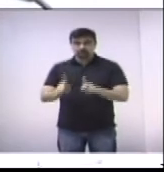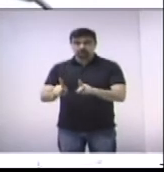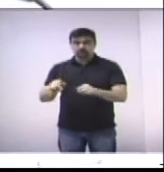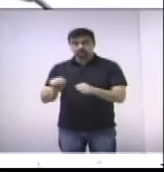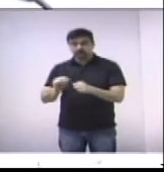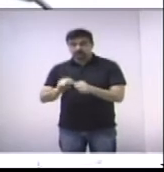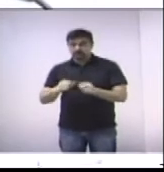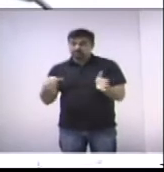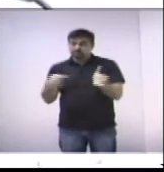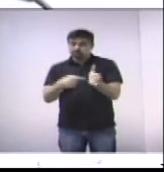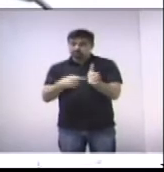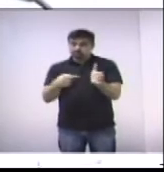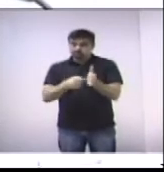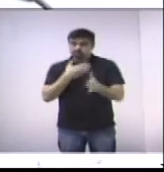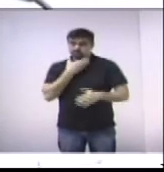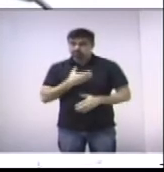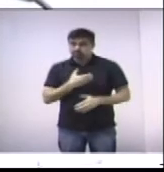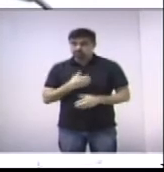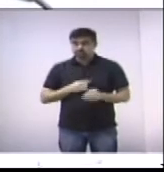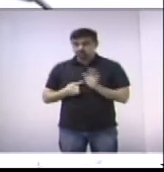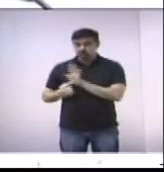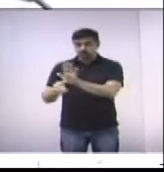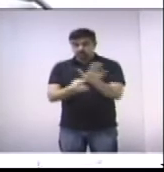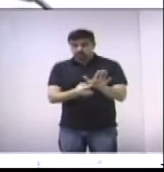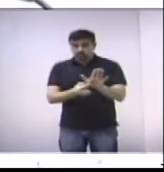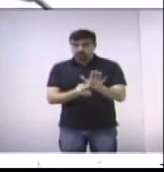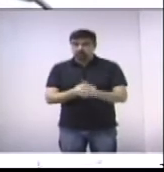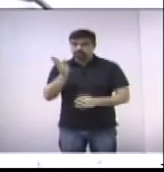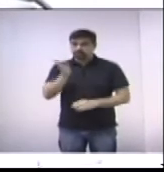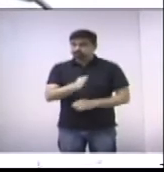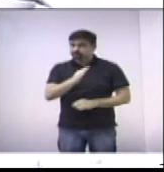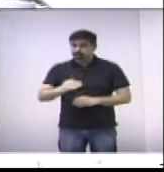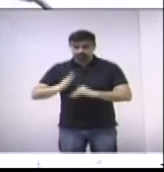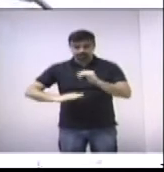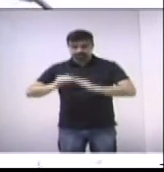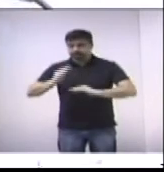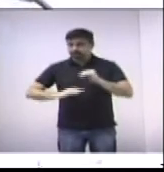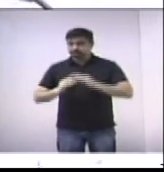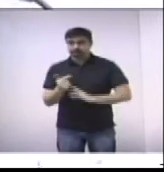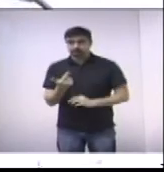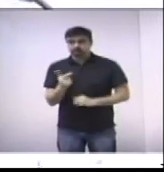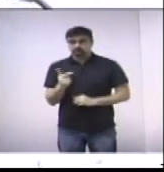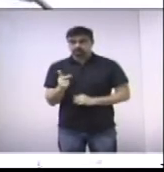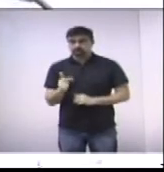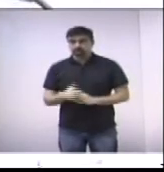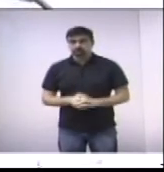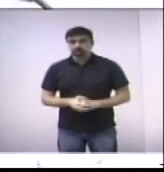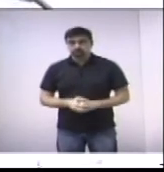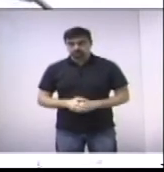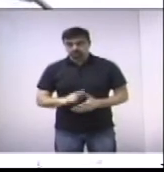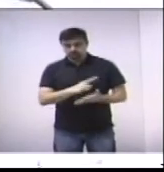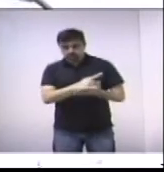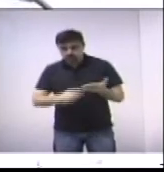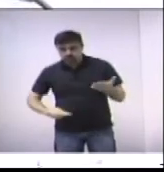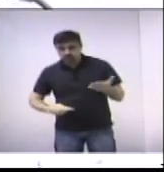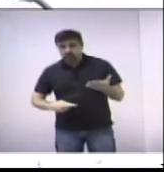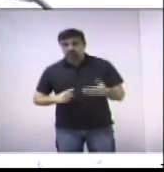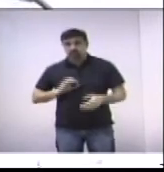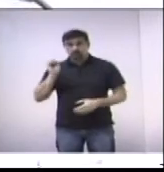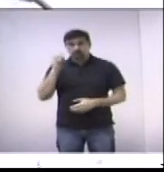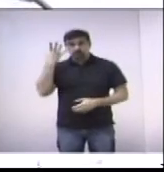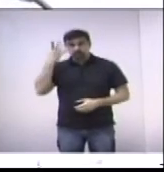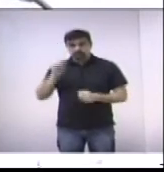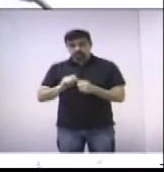pelo decorrente, se manifestou pela extinção do feito sem resolução do mérito. É o relatório. Decido. A